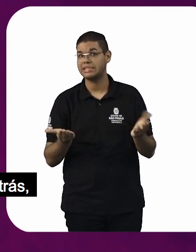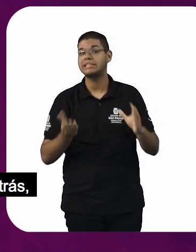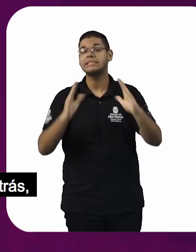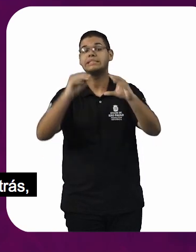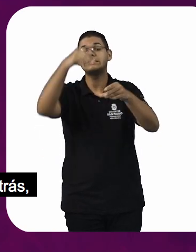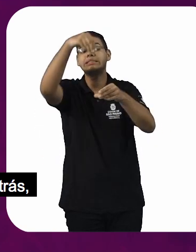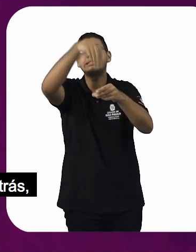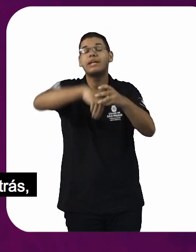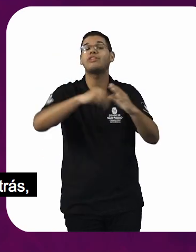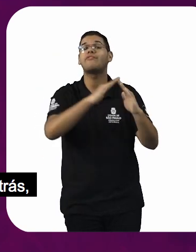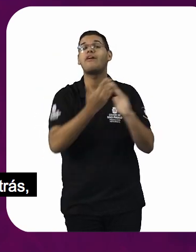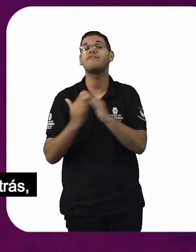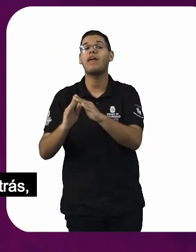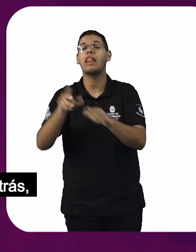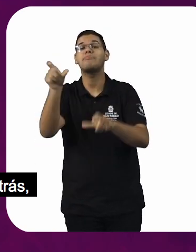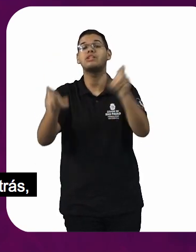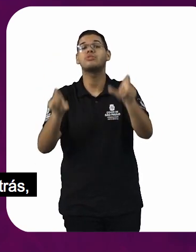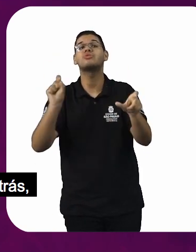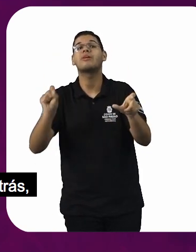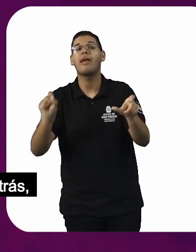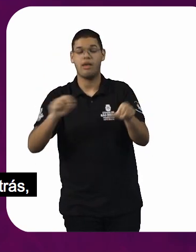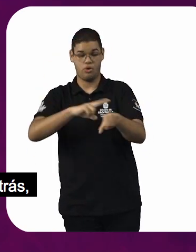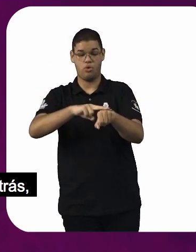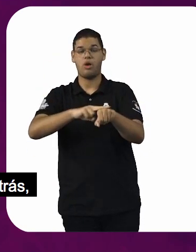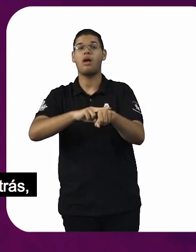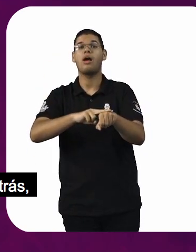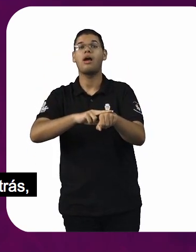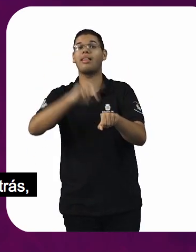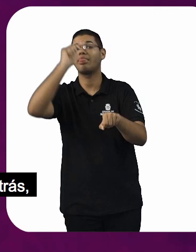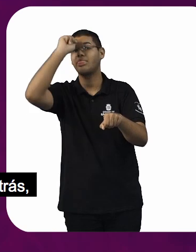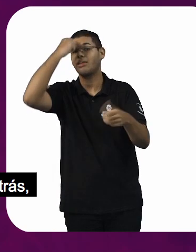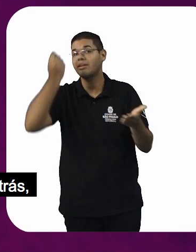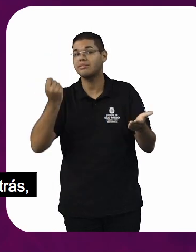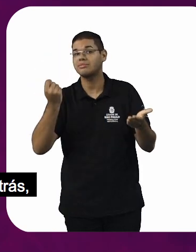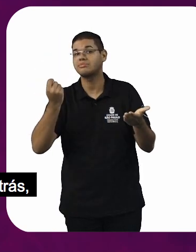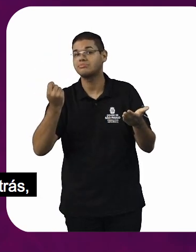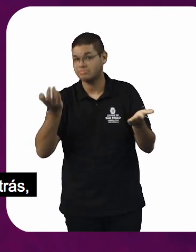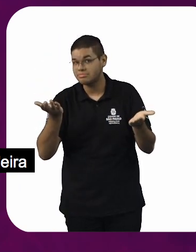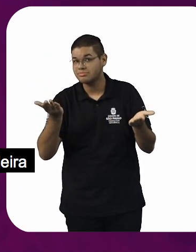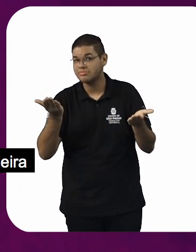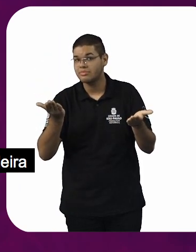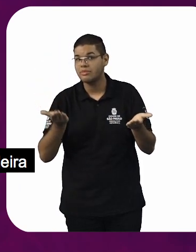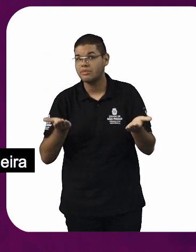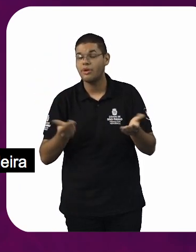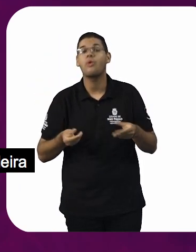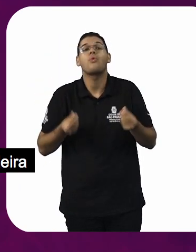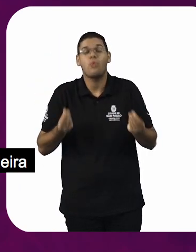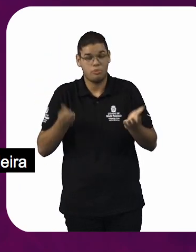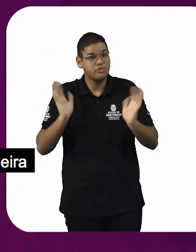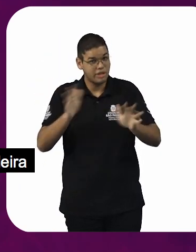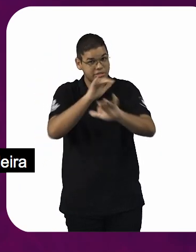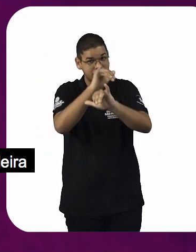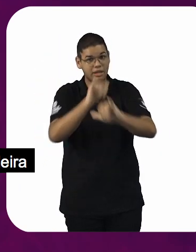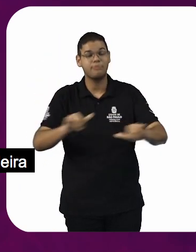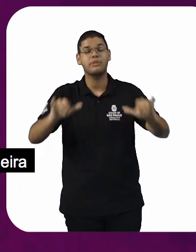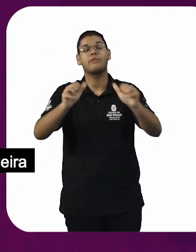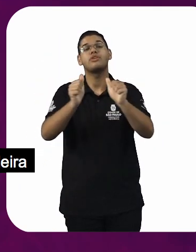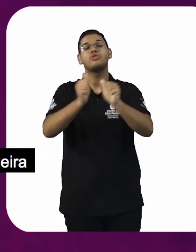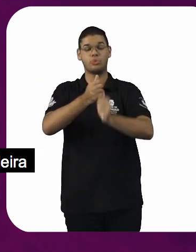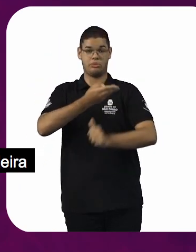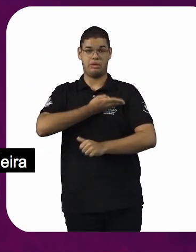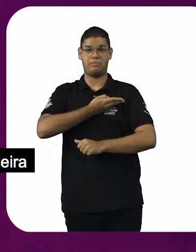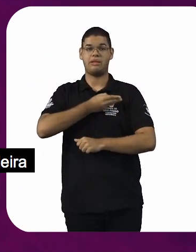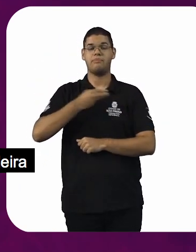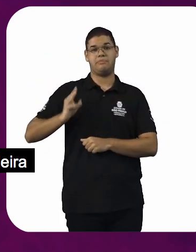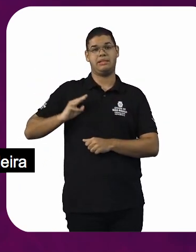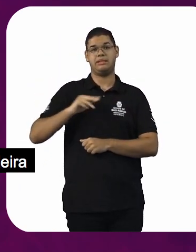negras. Como foi dito num evento que eu estive uns dias atrás com a ministra Maria Cláudia